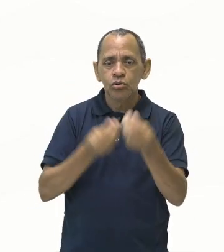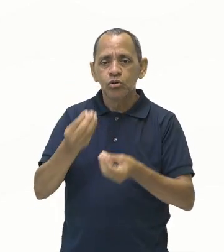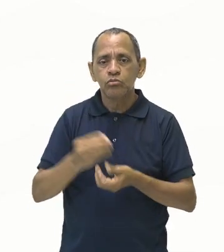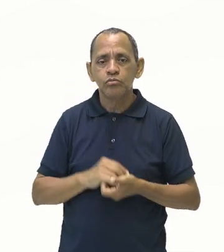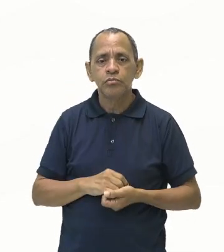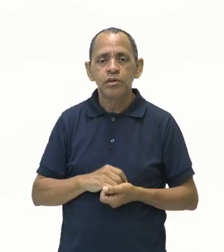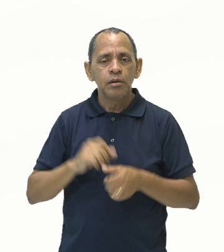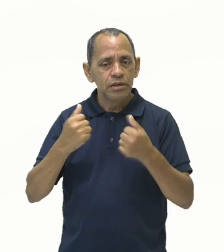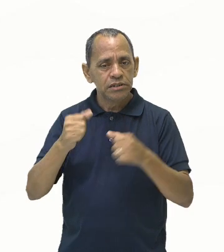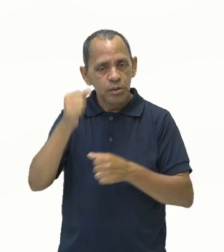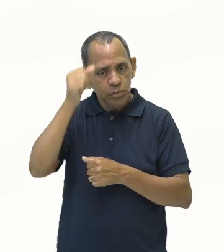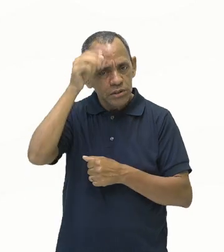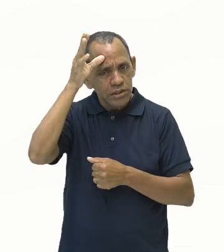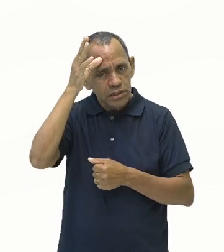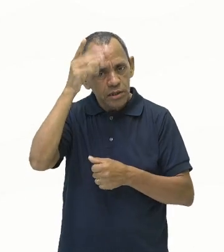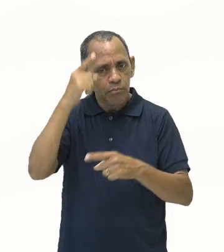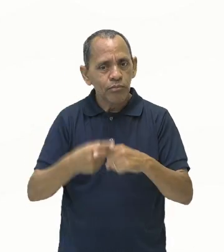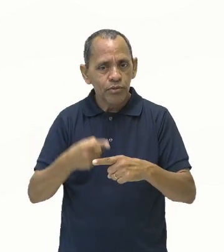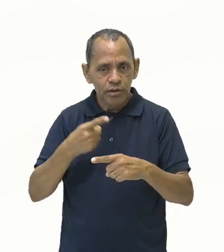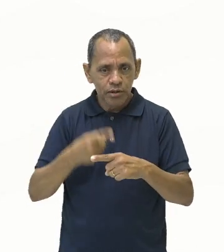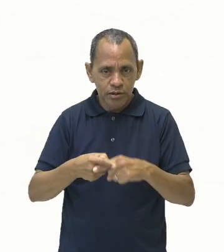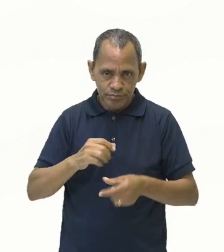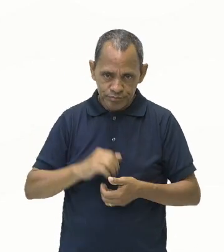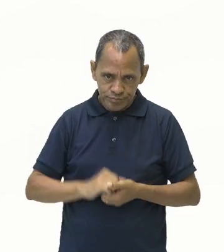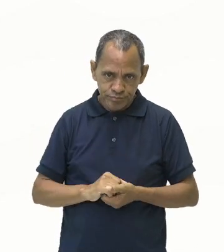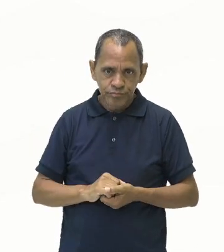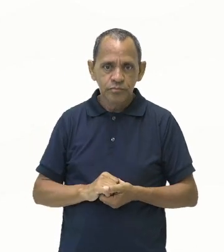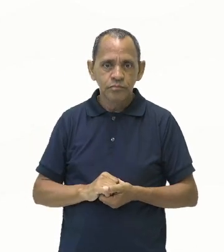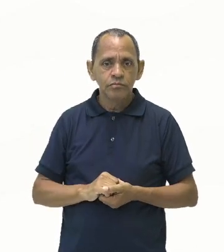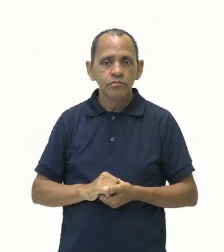por que a Inglaterra ela foi a primeira